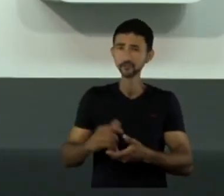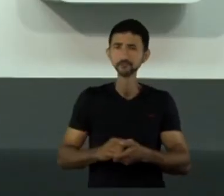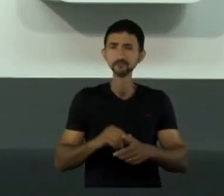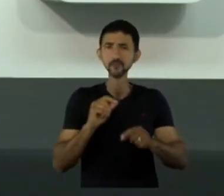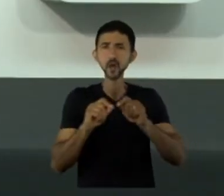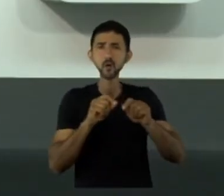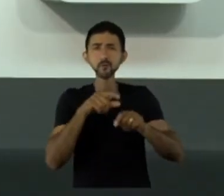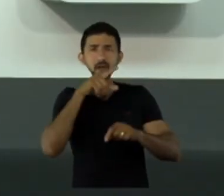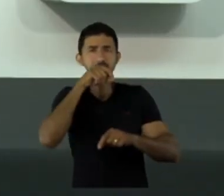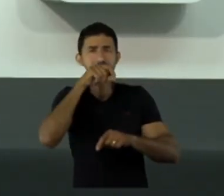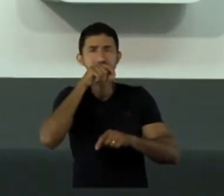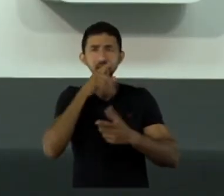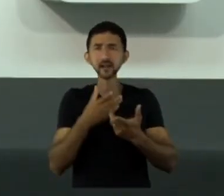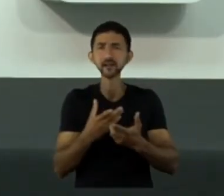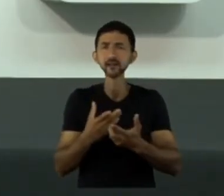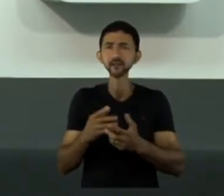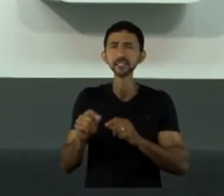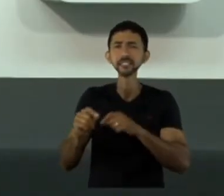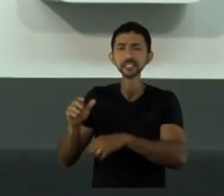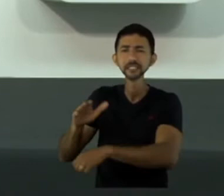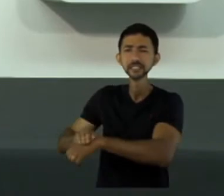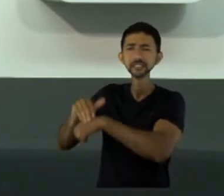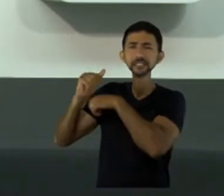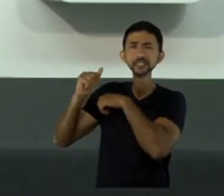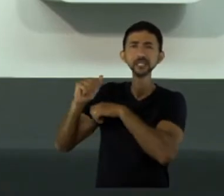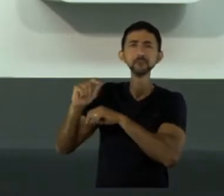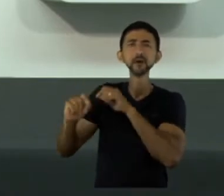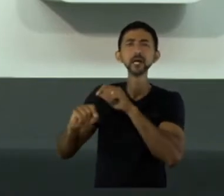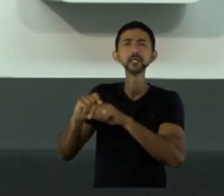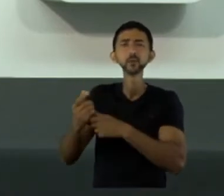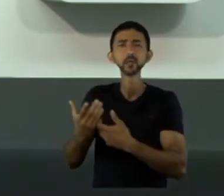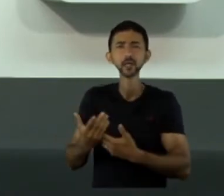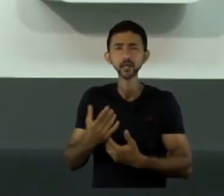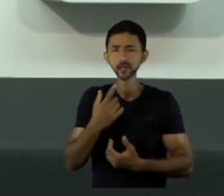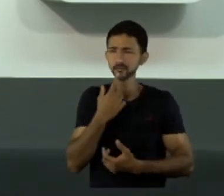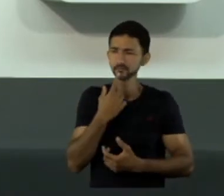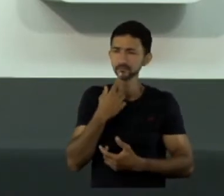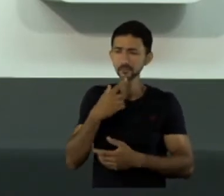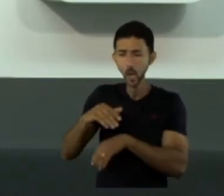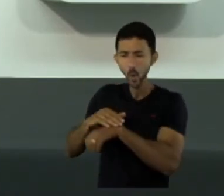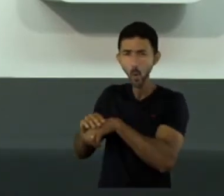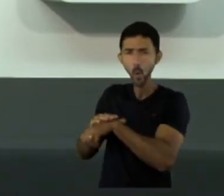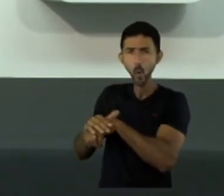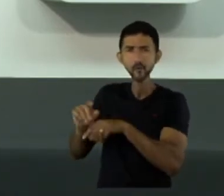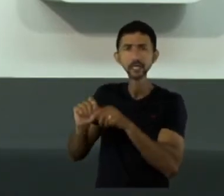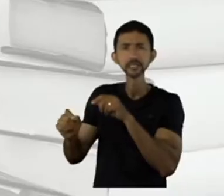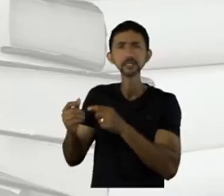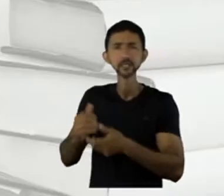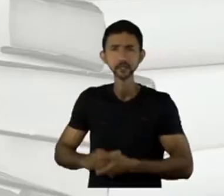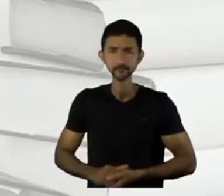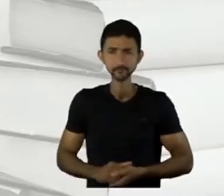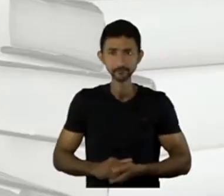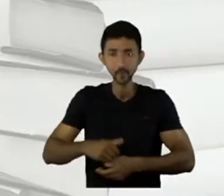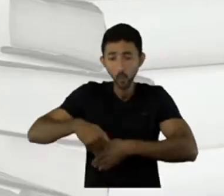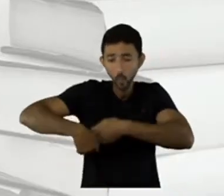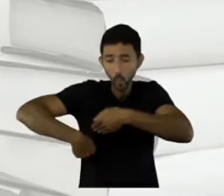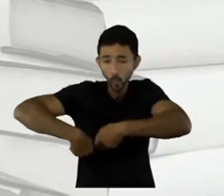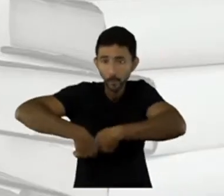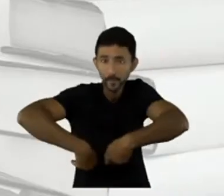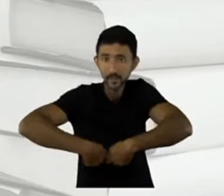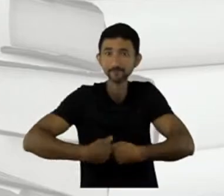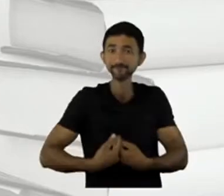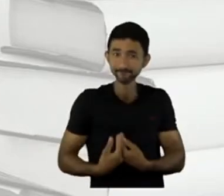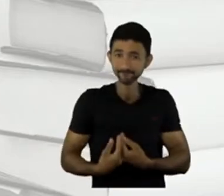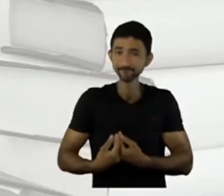Quem é que a arara está chamando? Quem é que ela enfatizou, que ela quer conversar? Quem é? O Curupira.